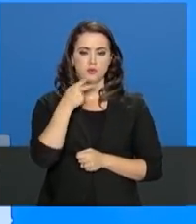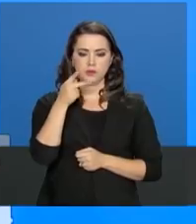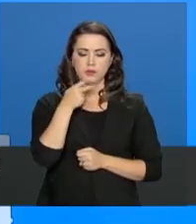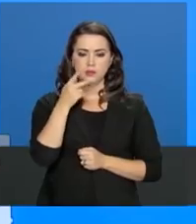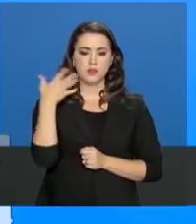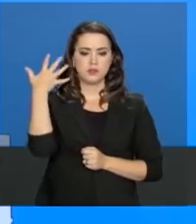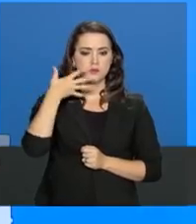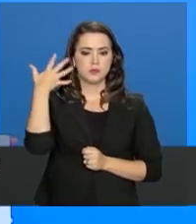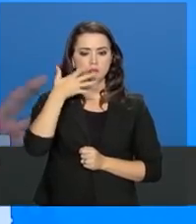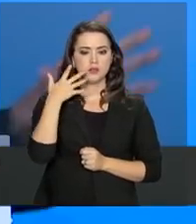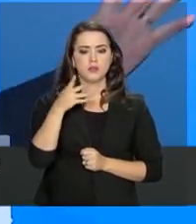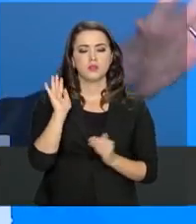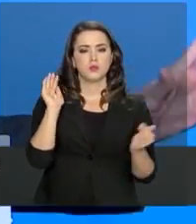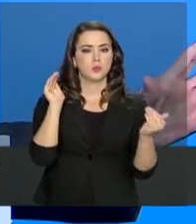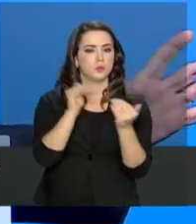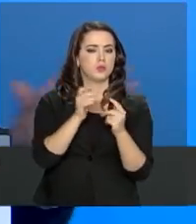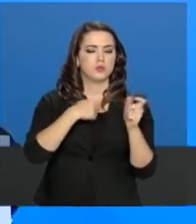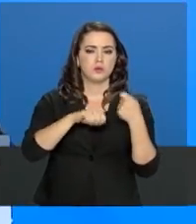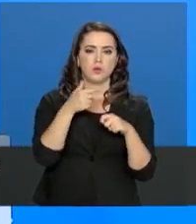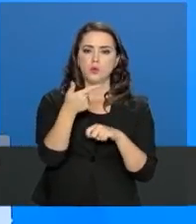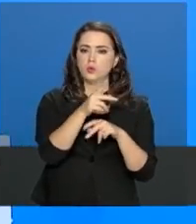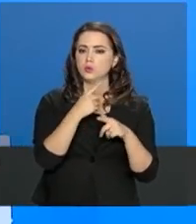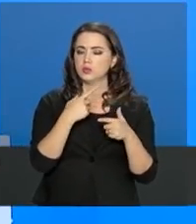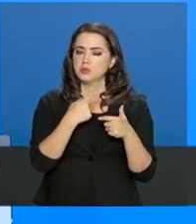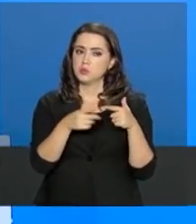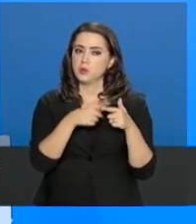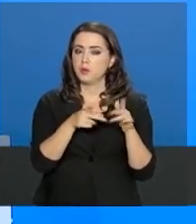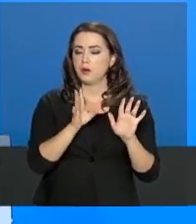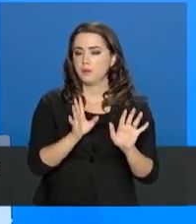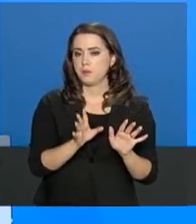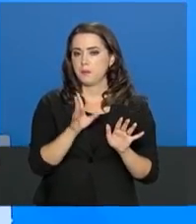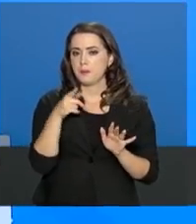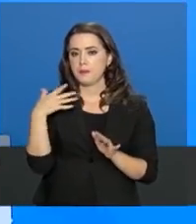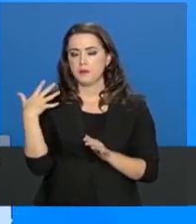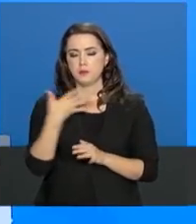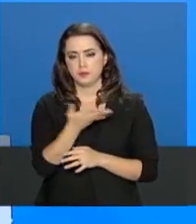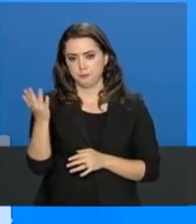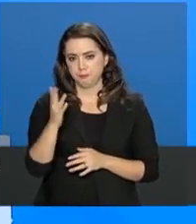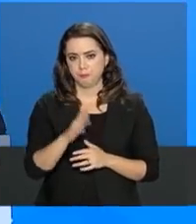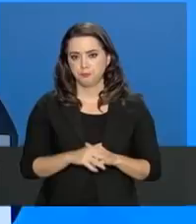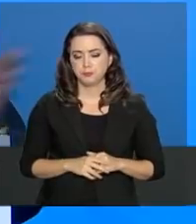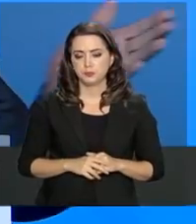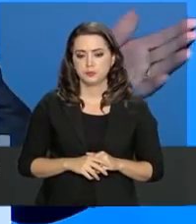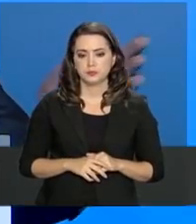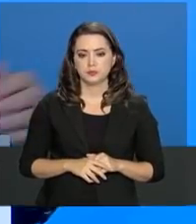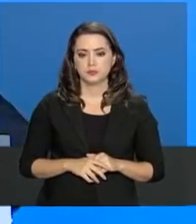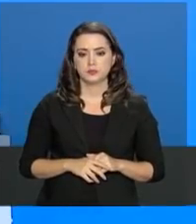esclarecer sobre o foco econômico outras questões para todos vocês